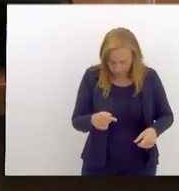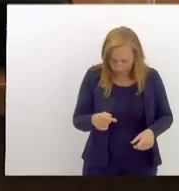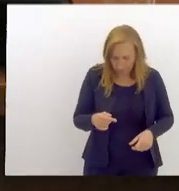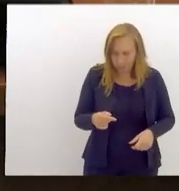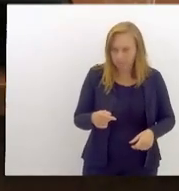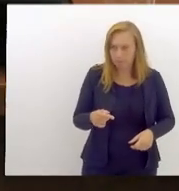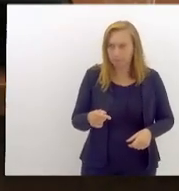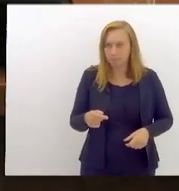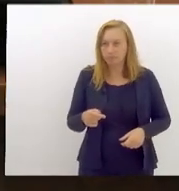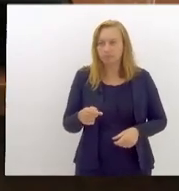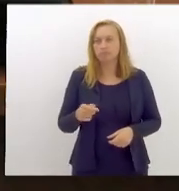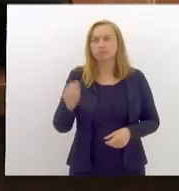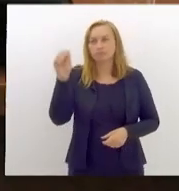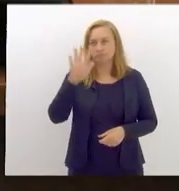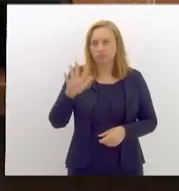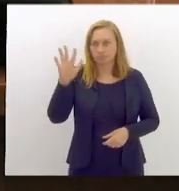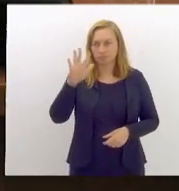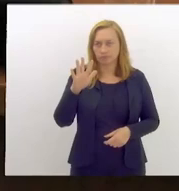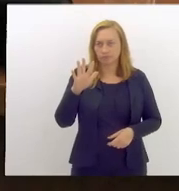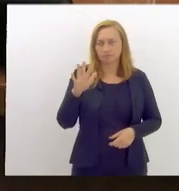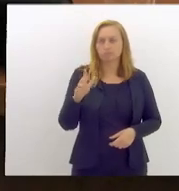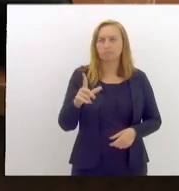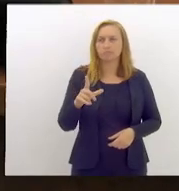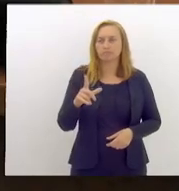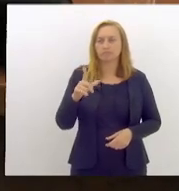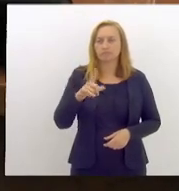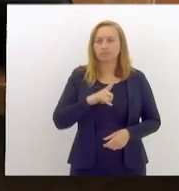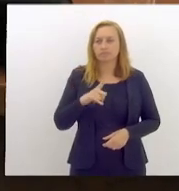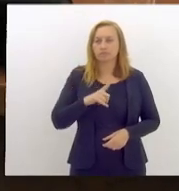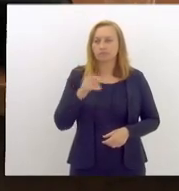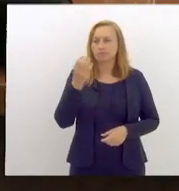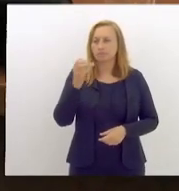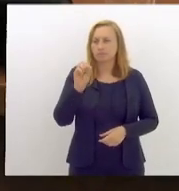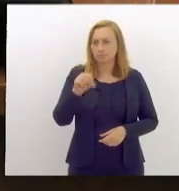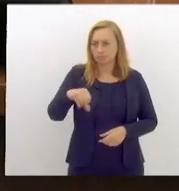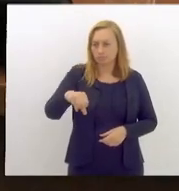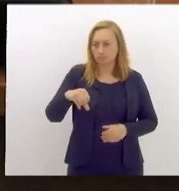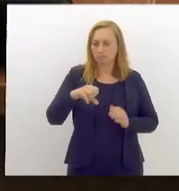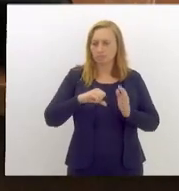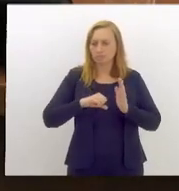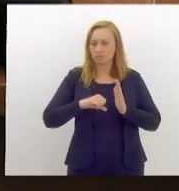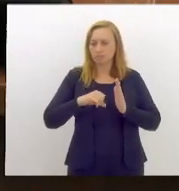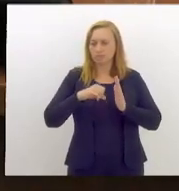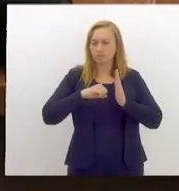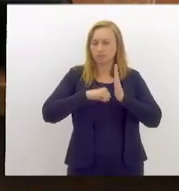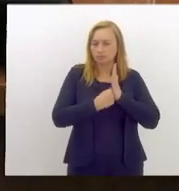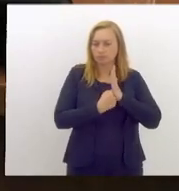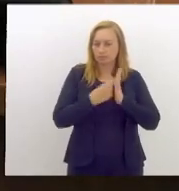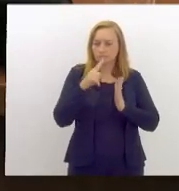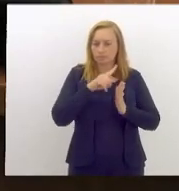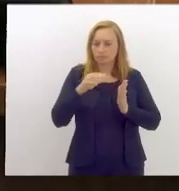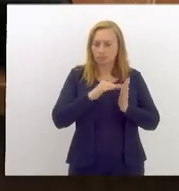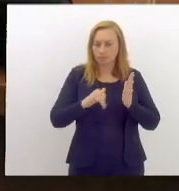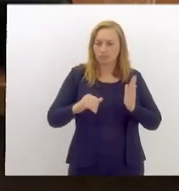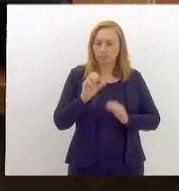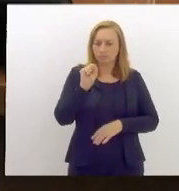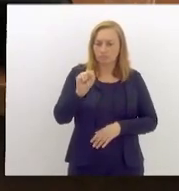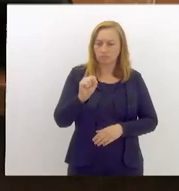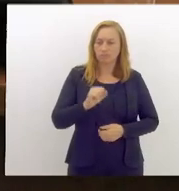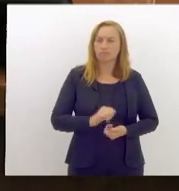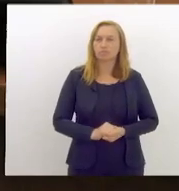em geral como o senhor tem aí nove ventos dos Nós eventos que não foram derrubados 8